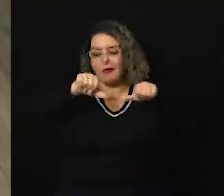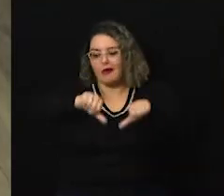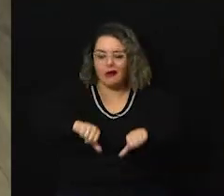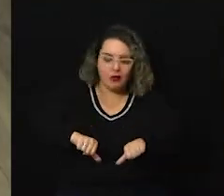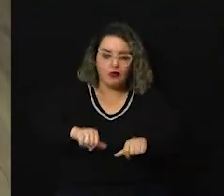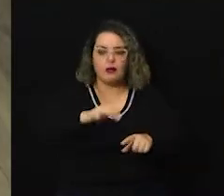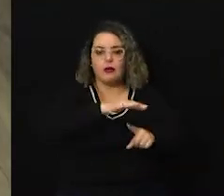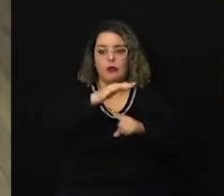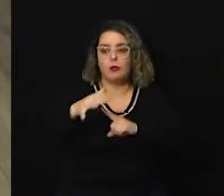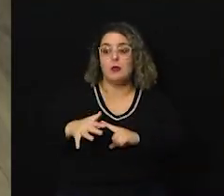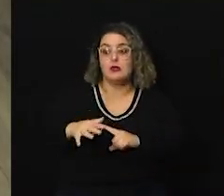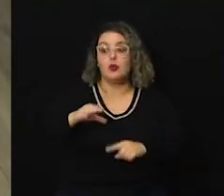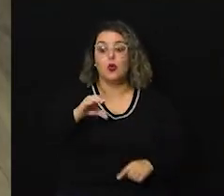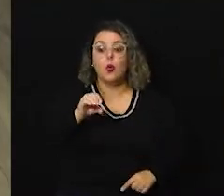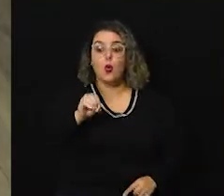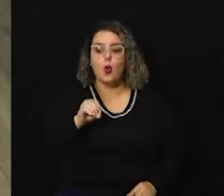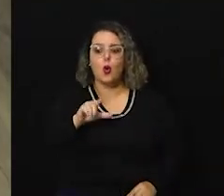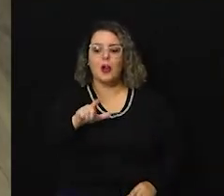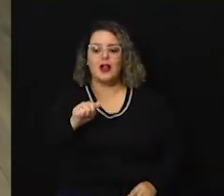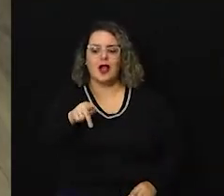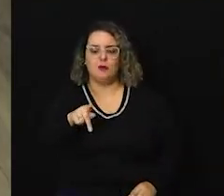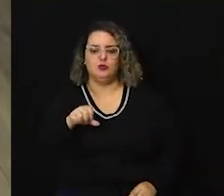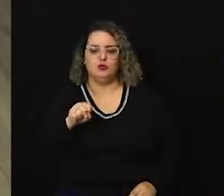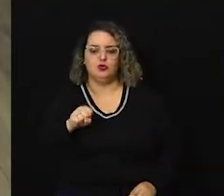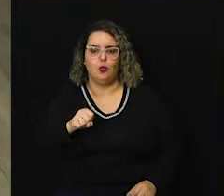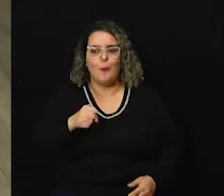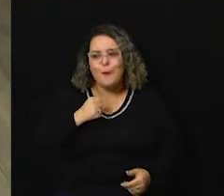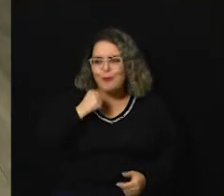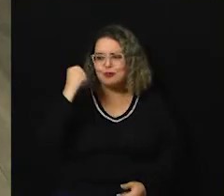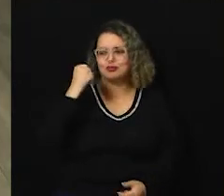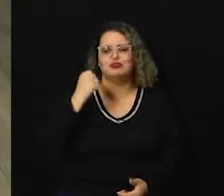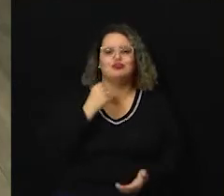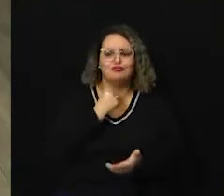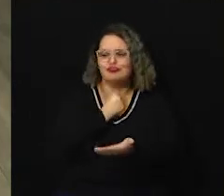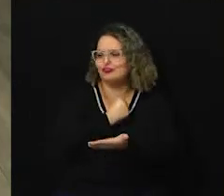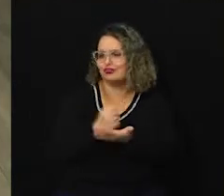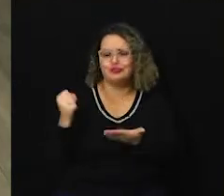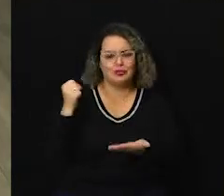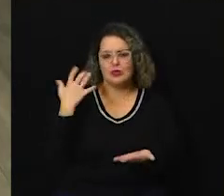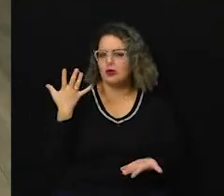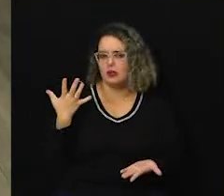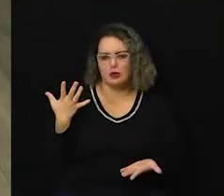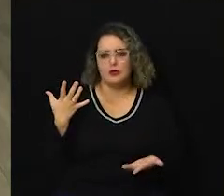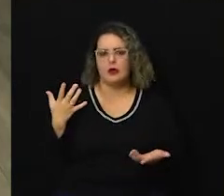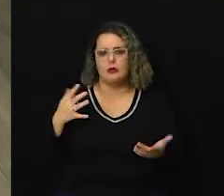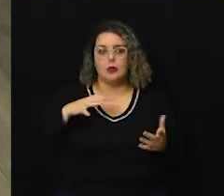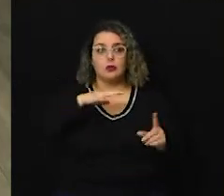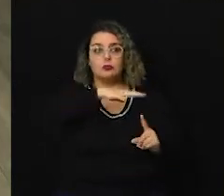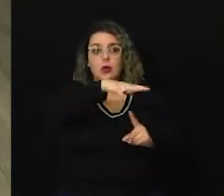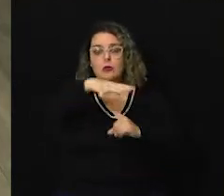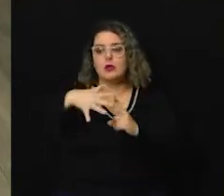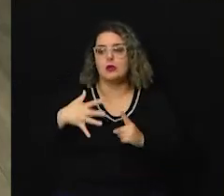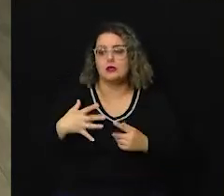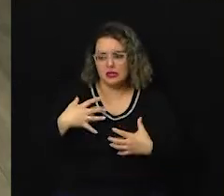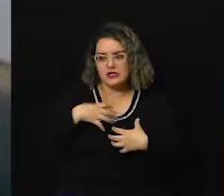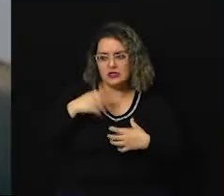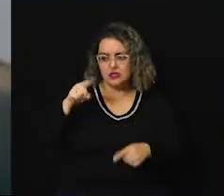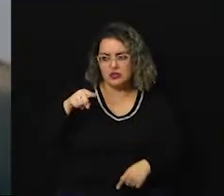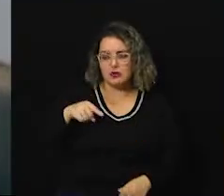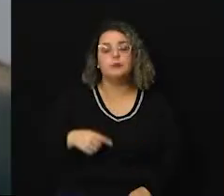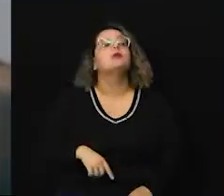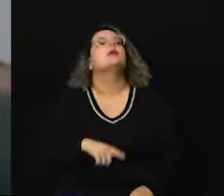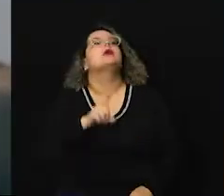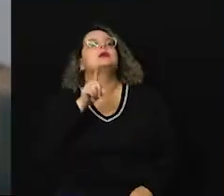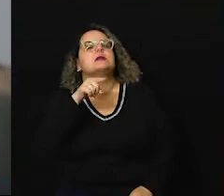falamos né Já falamos em colapso ambiental isso já está acontecendo a gente já sente esses impactos Ah sim